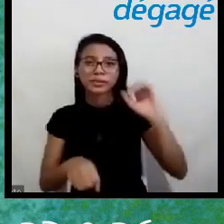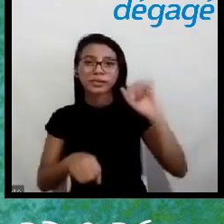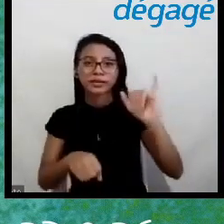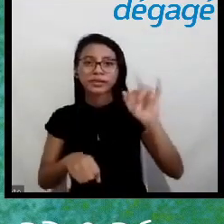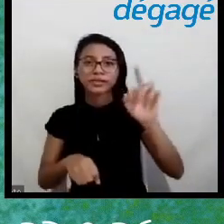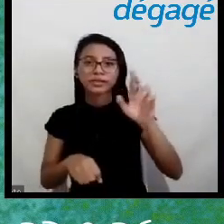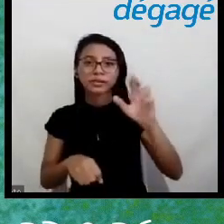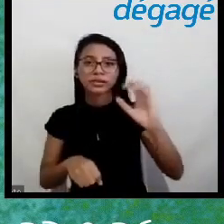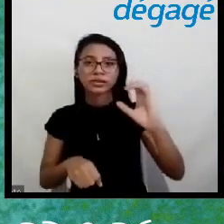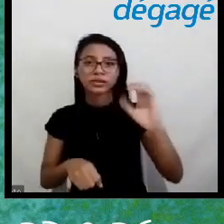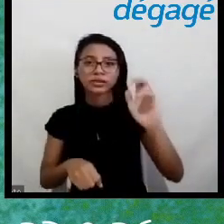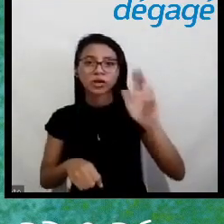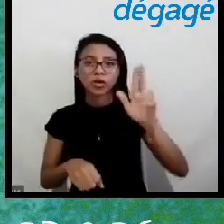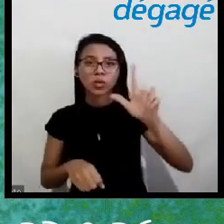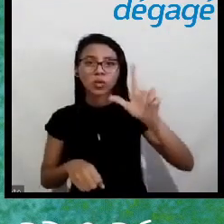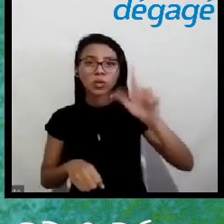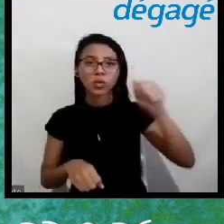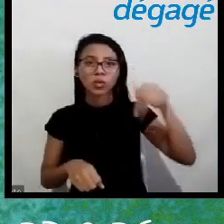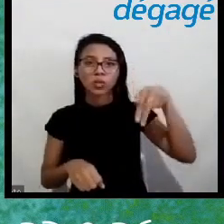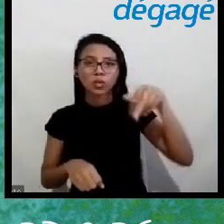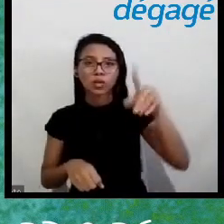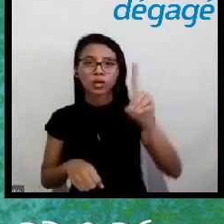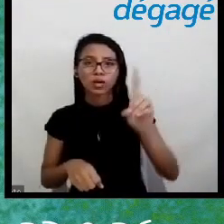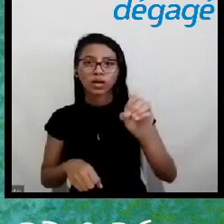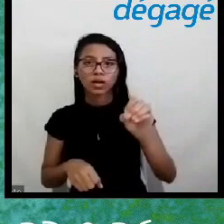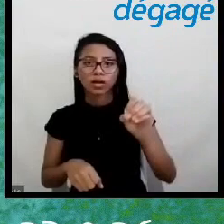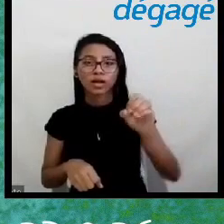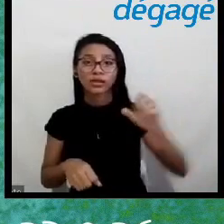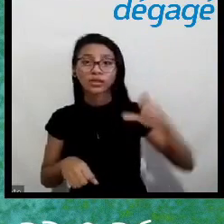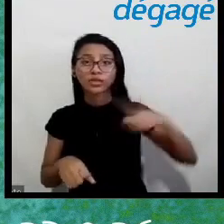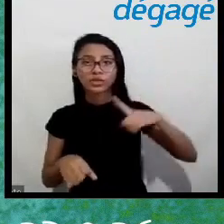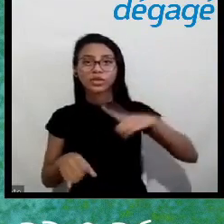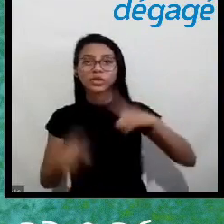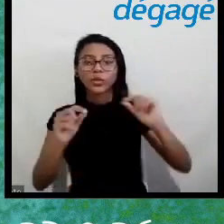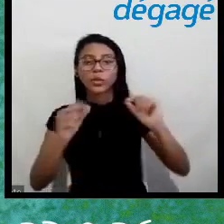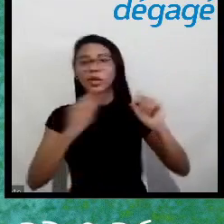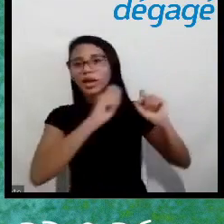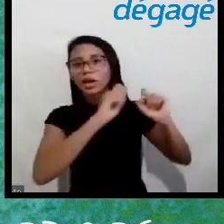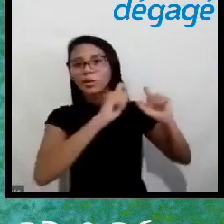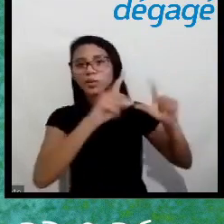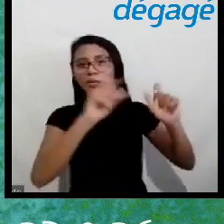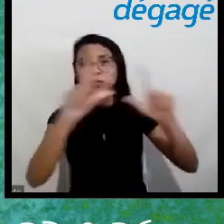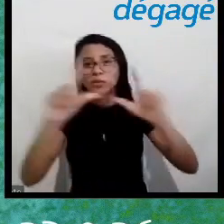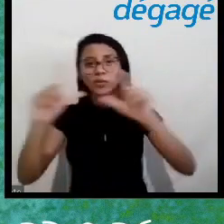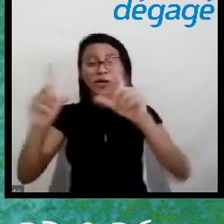Vendeu absolutamente todas as obras de arte que ela levou nesse dia. Saiu felizona, riquíssima.